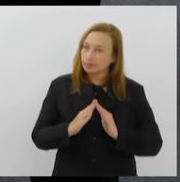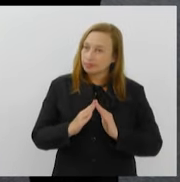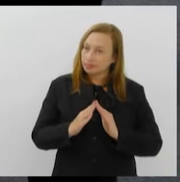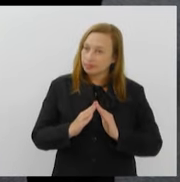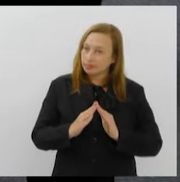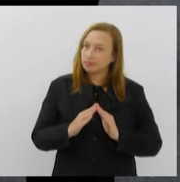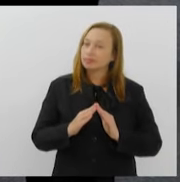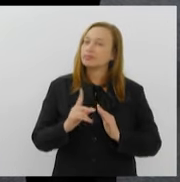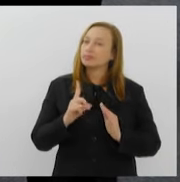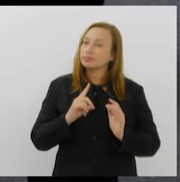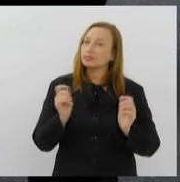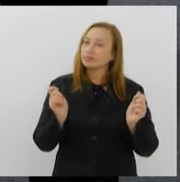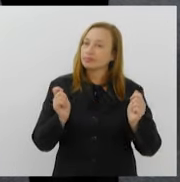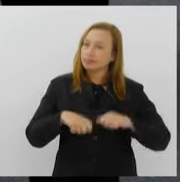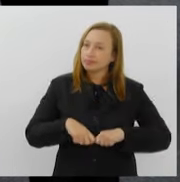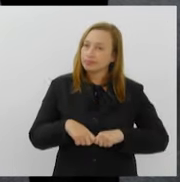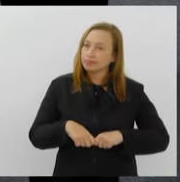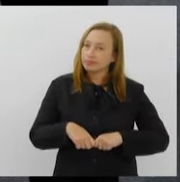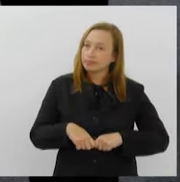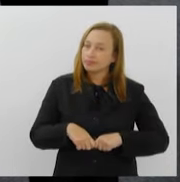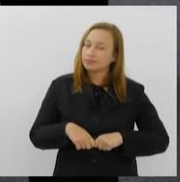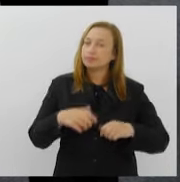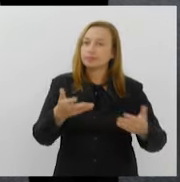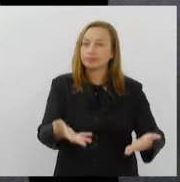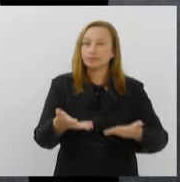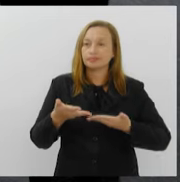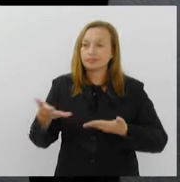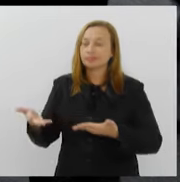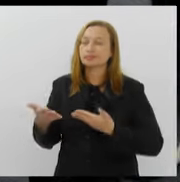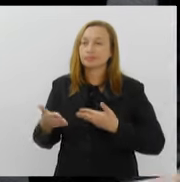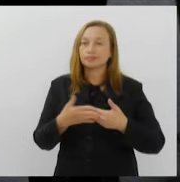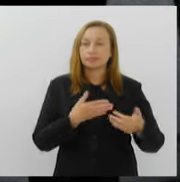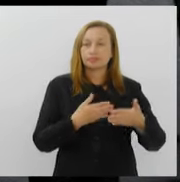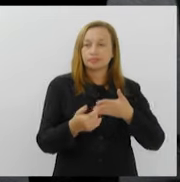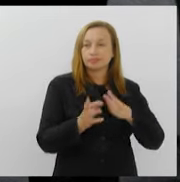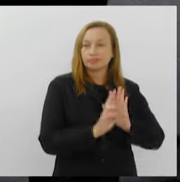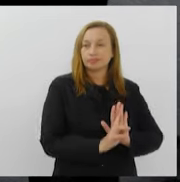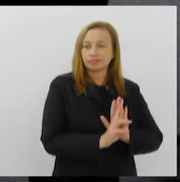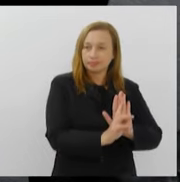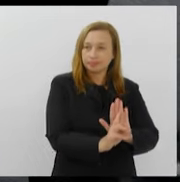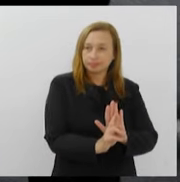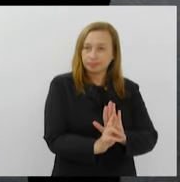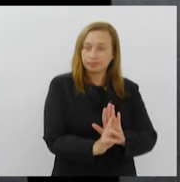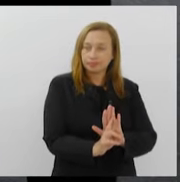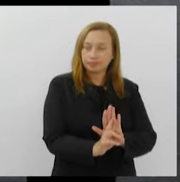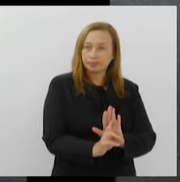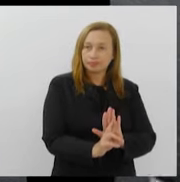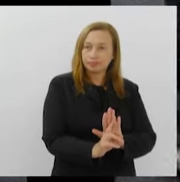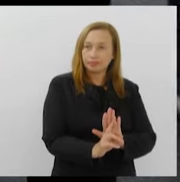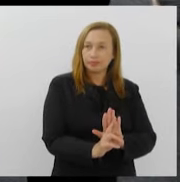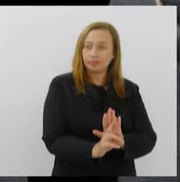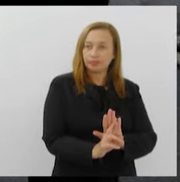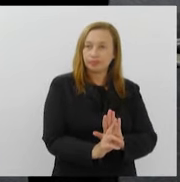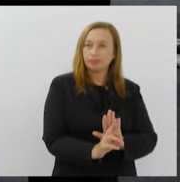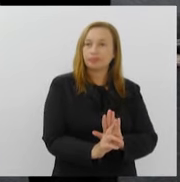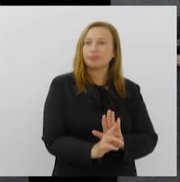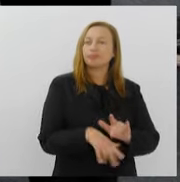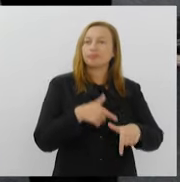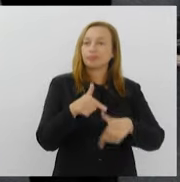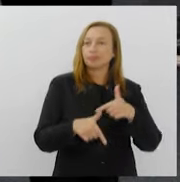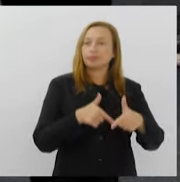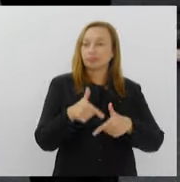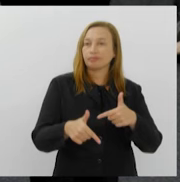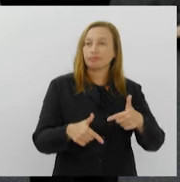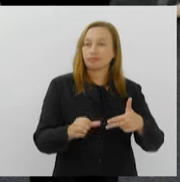a possibilidade de chamar qualquer ente que ocupe algum cargo no Poder